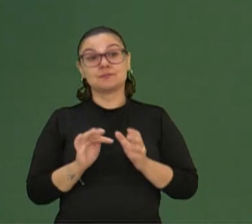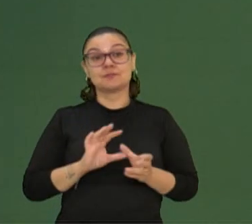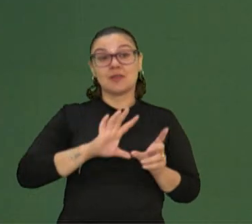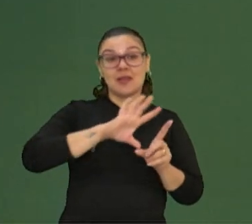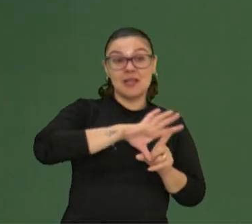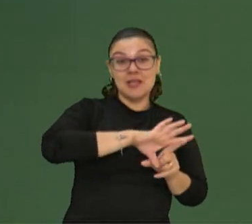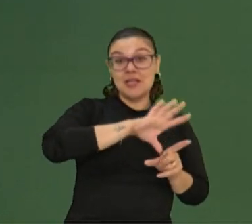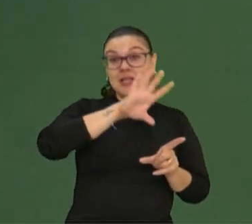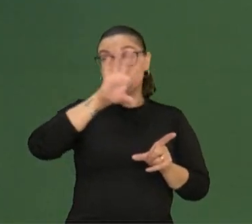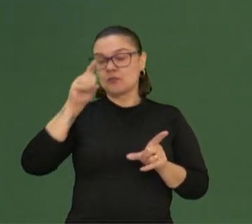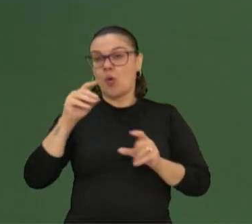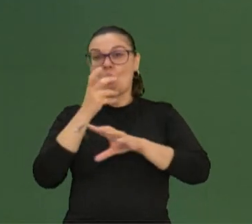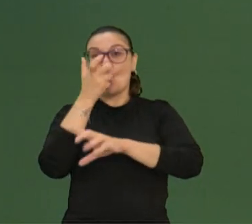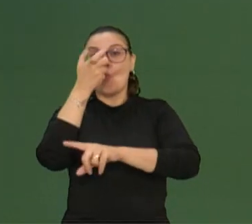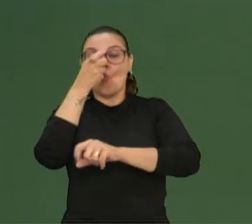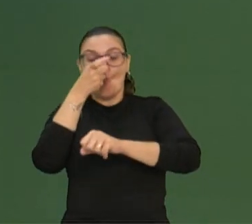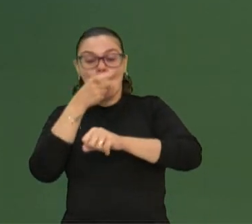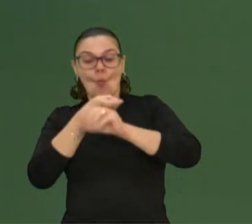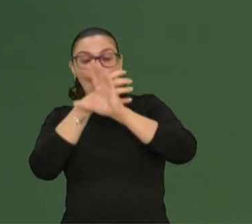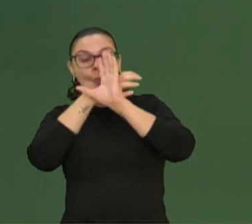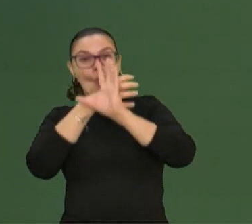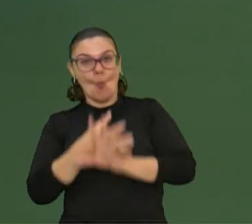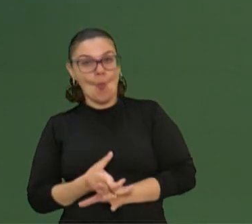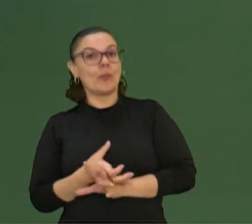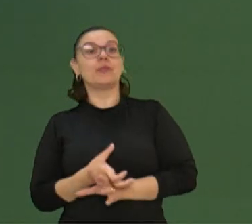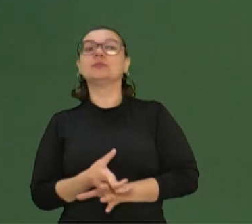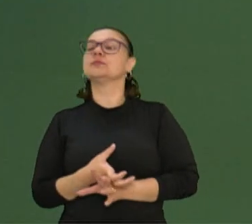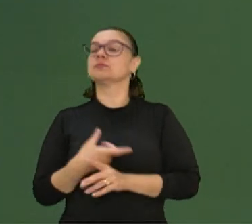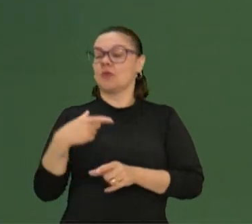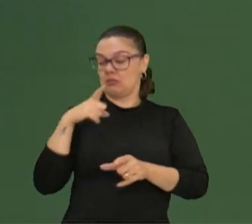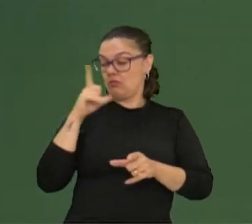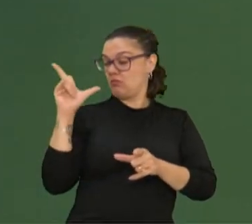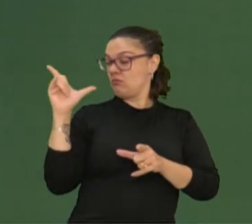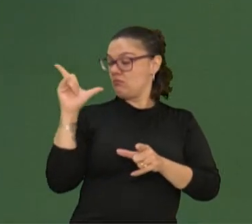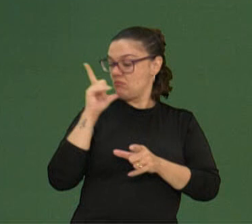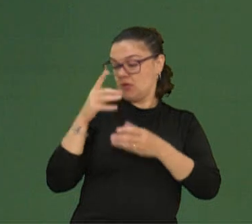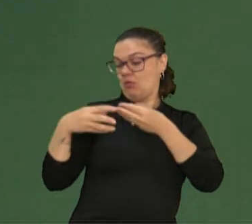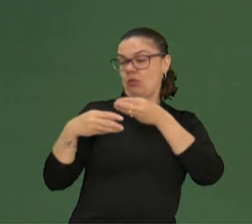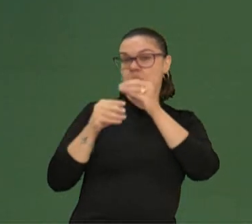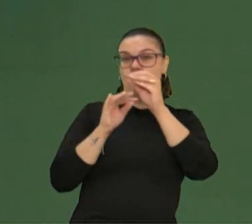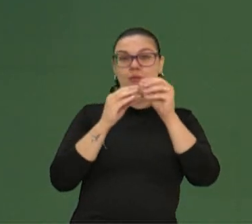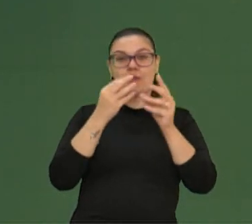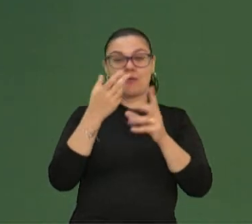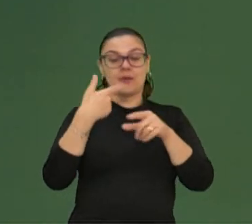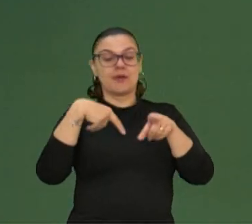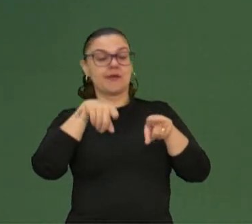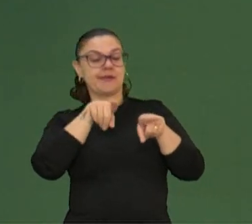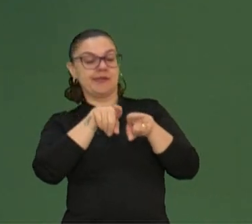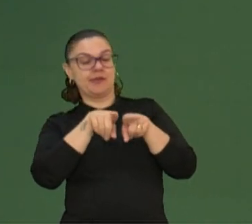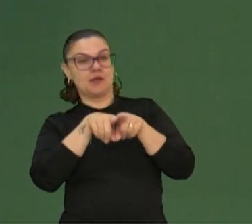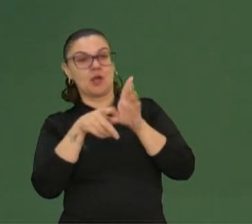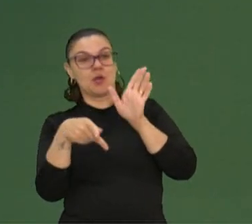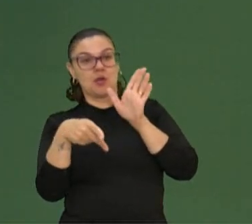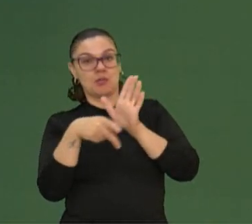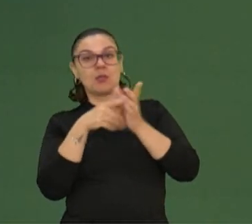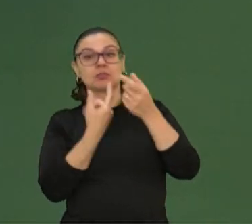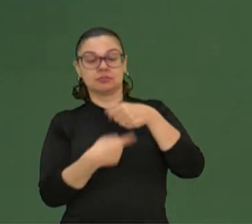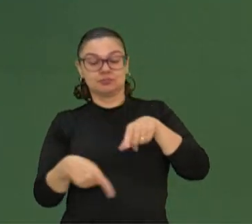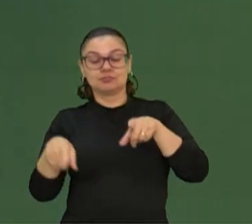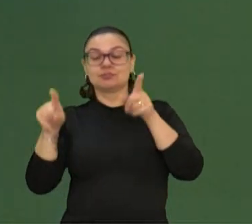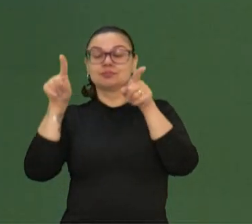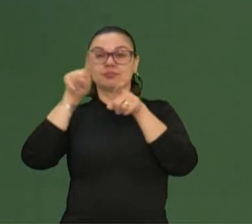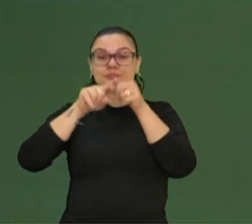é oco. Está preenchido por um líquido. Nesse líquido tem as enzimas próprias para a